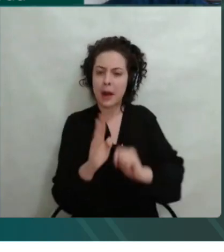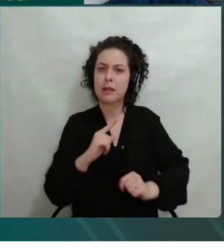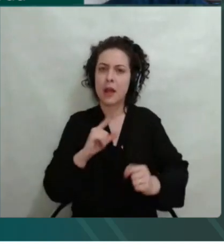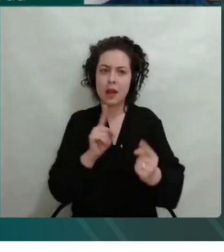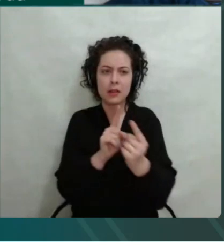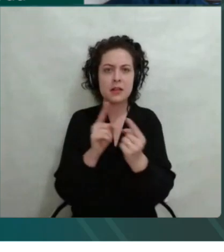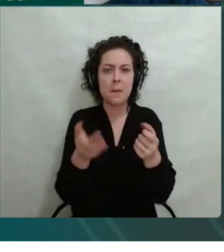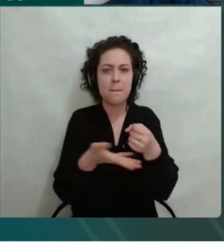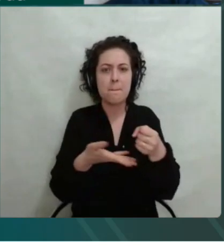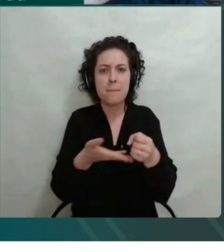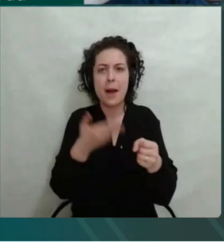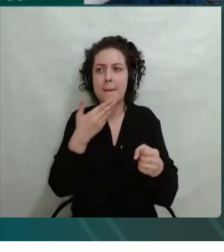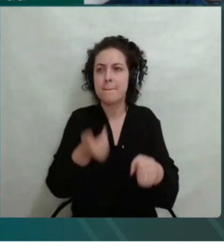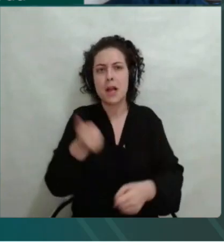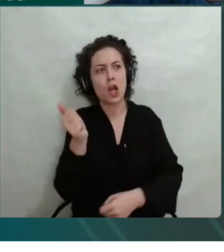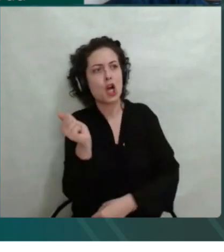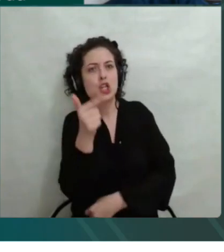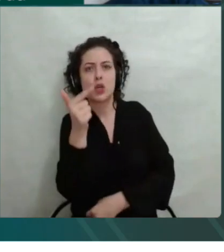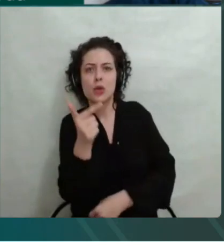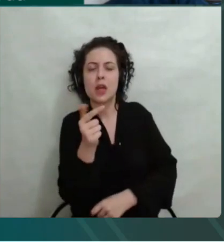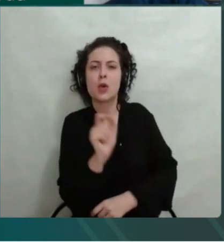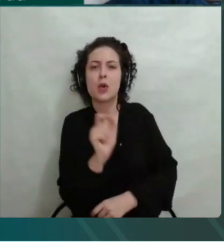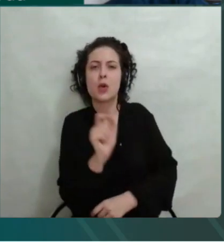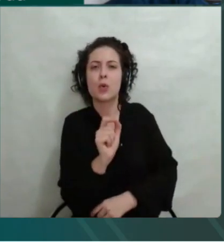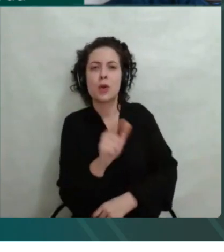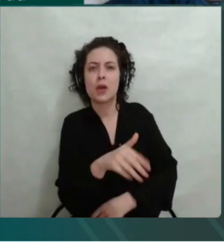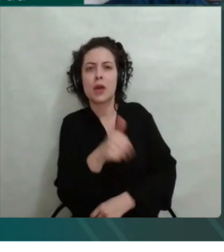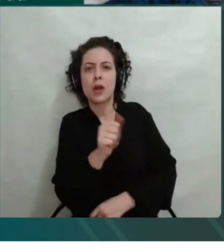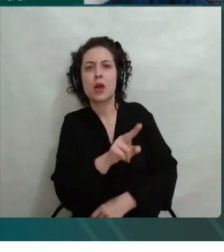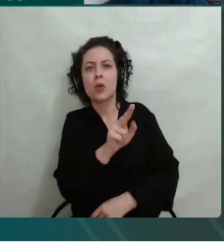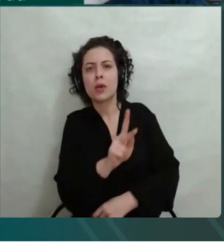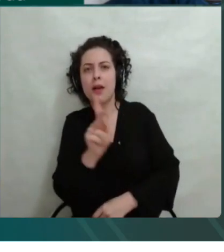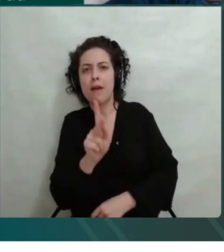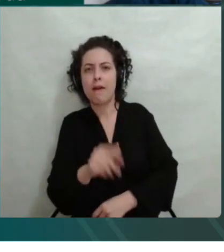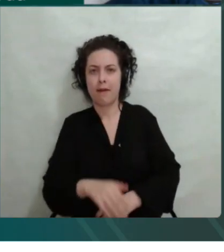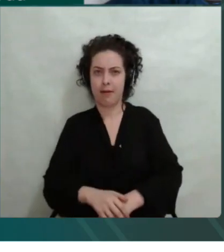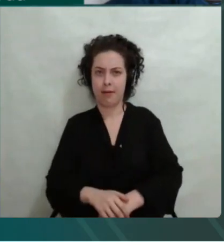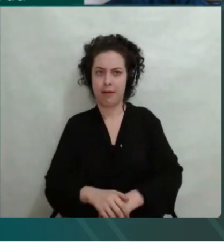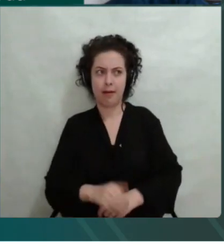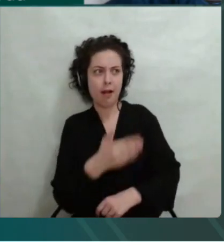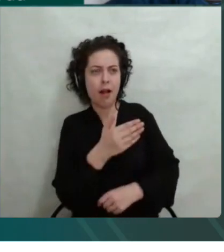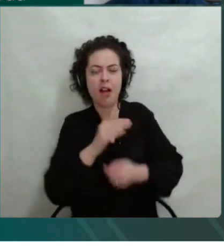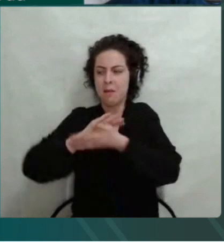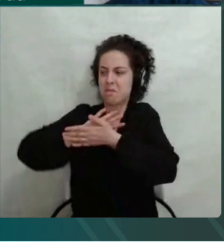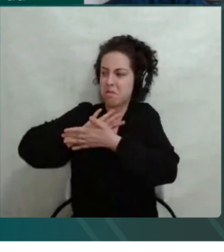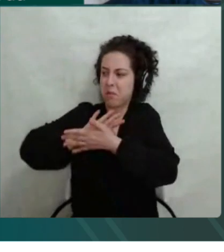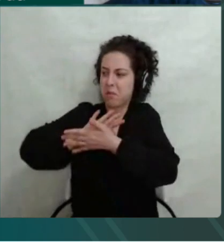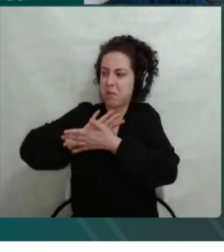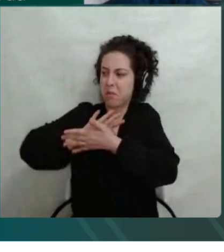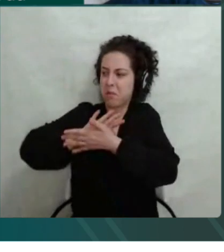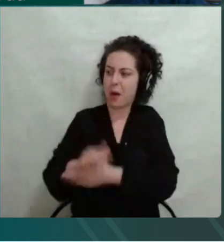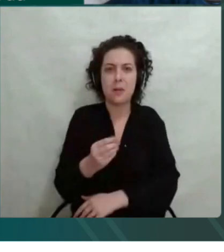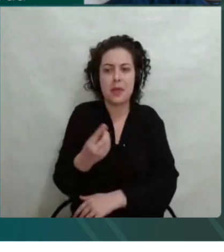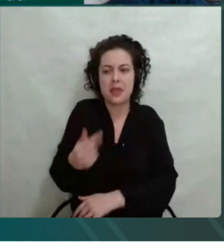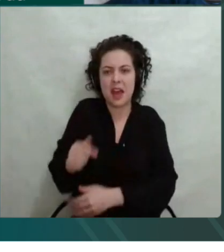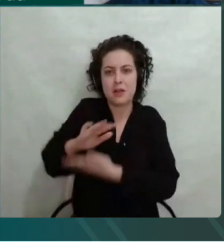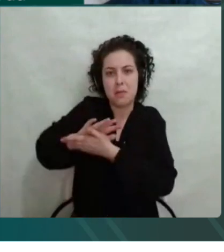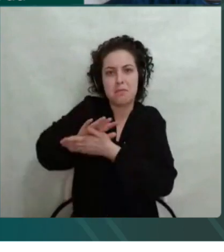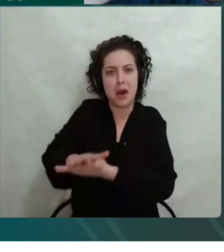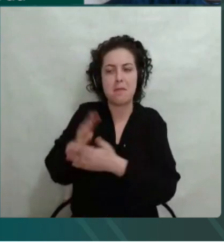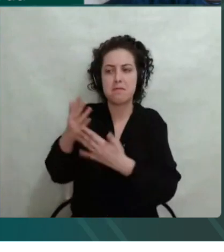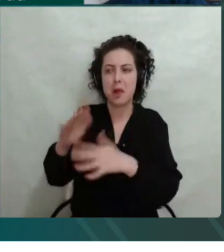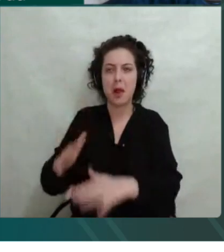ou melhor do que a do Reino Unido, isto vem sendo destruído desde 2017. E o